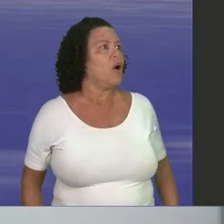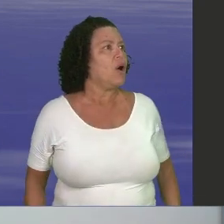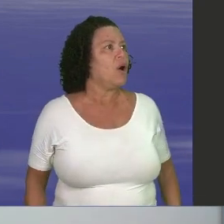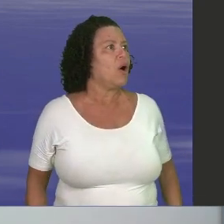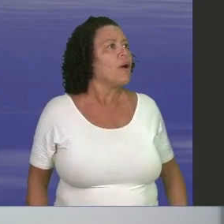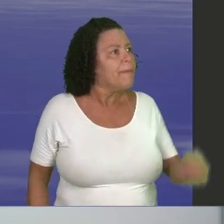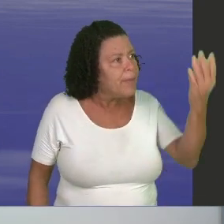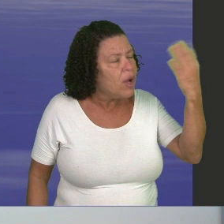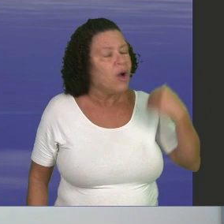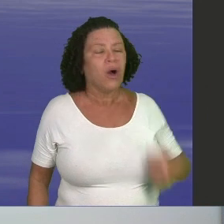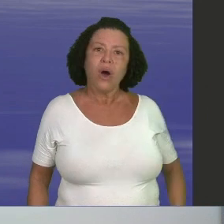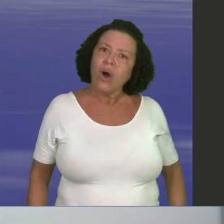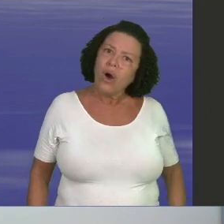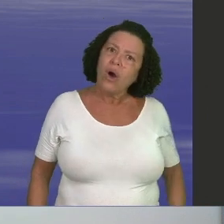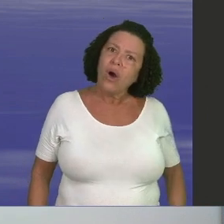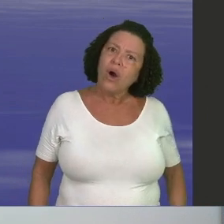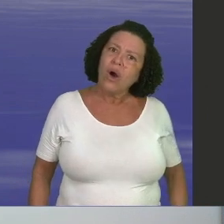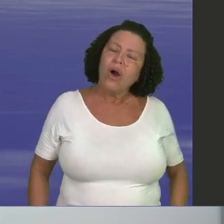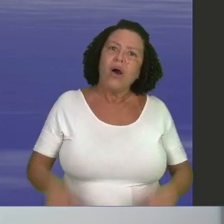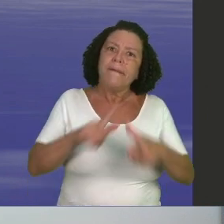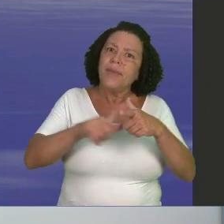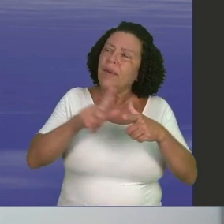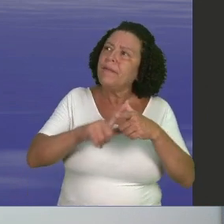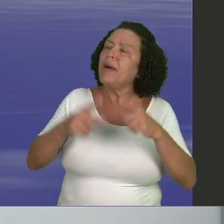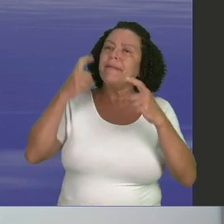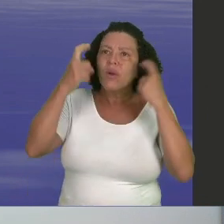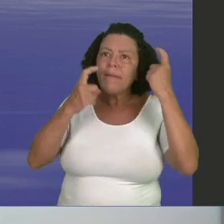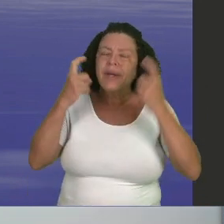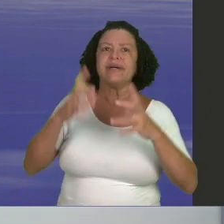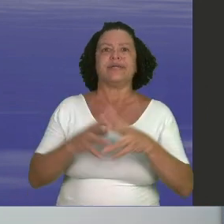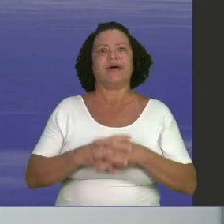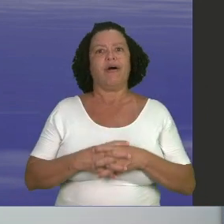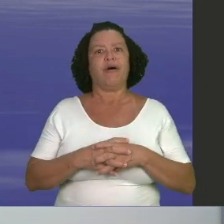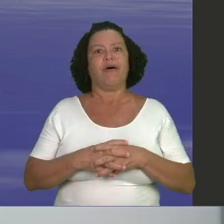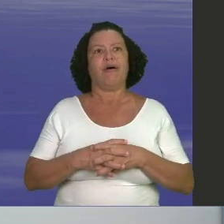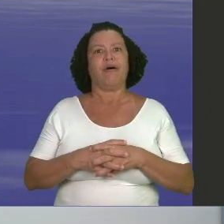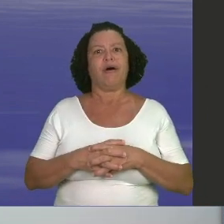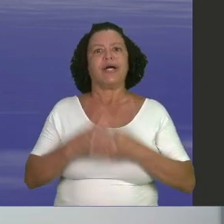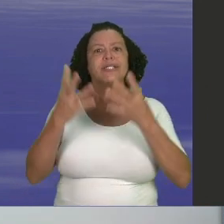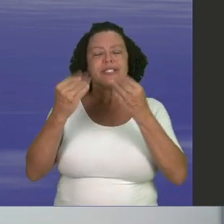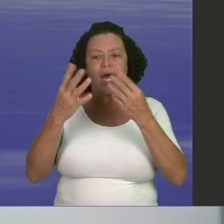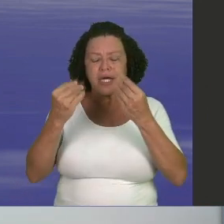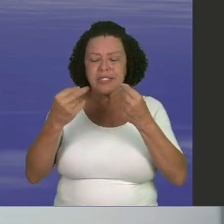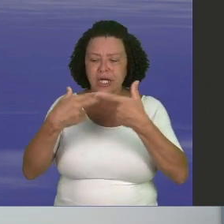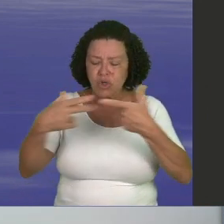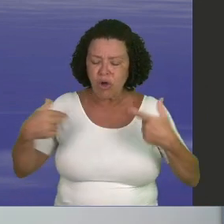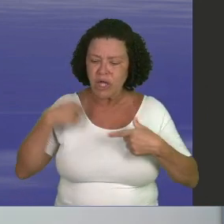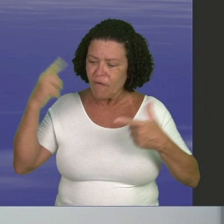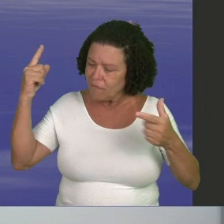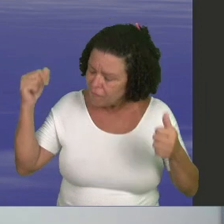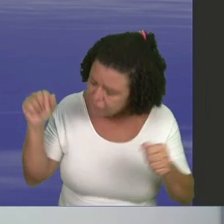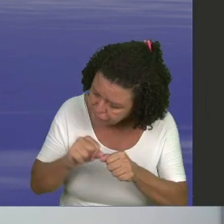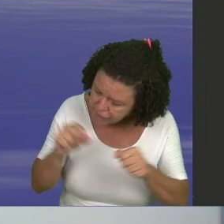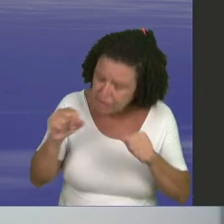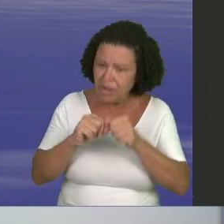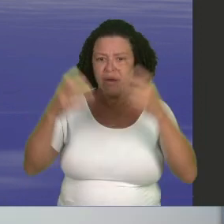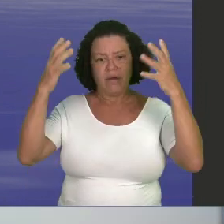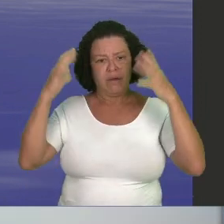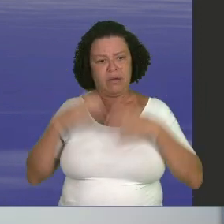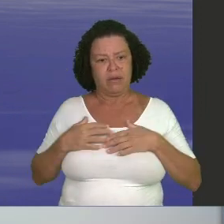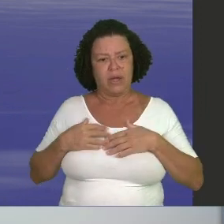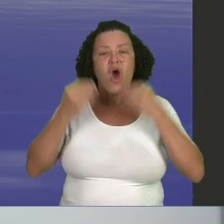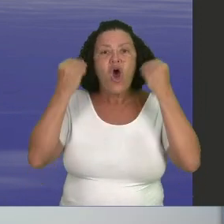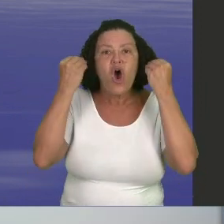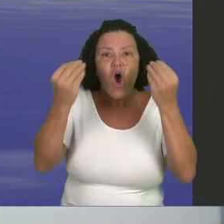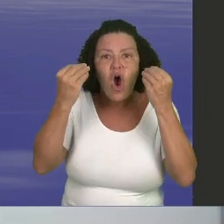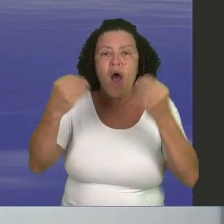é que pode, com tantos problemas, com tantas preocupações, tendo que carregar tanta gente nas minhas costas? Como é que essa cruz